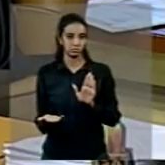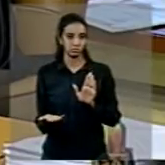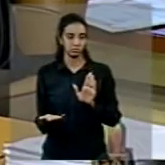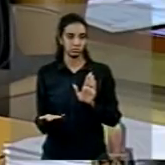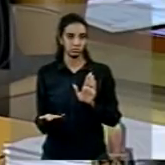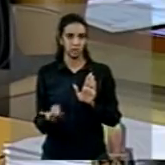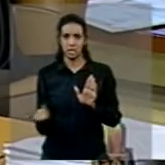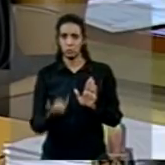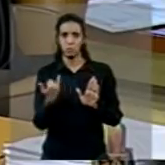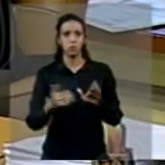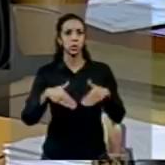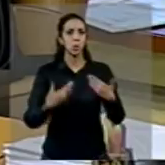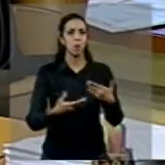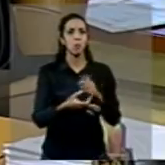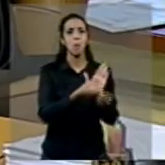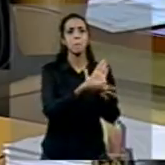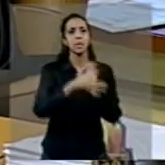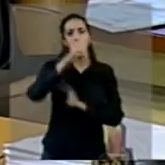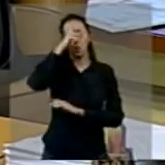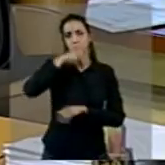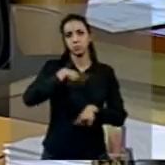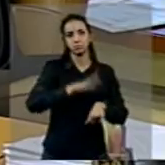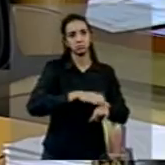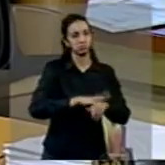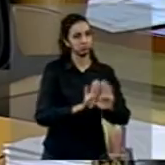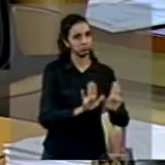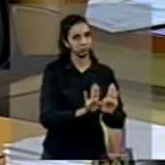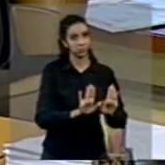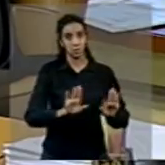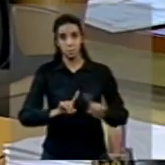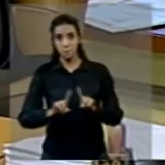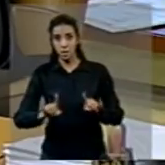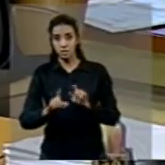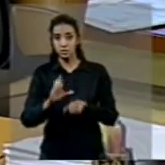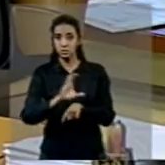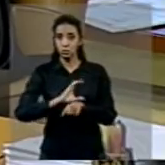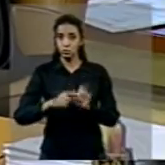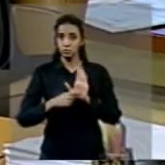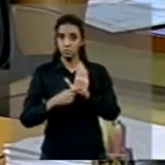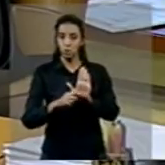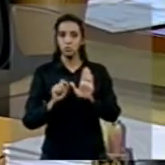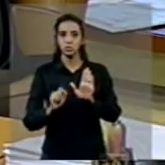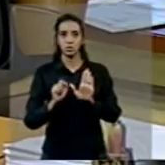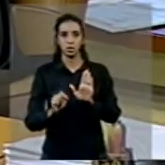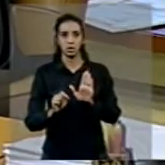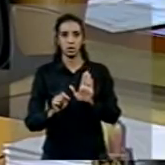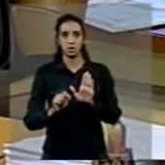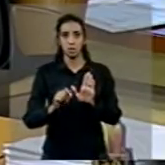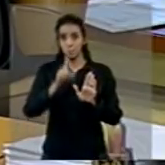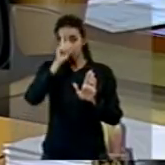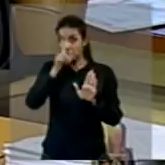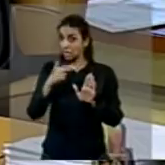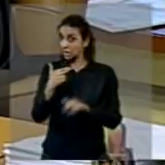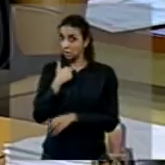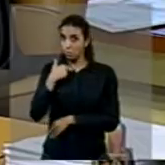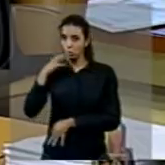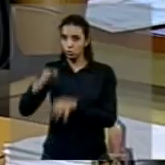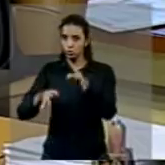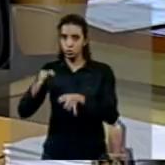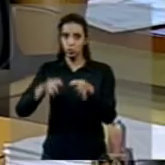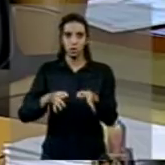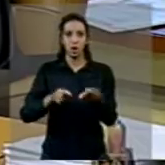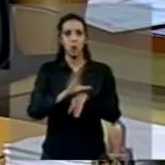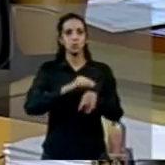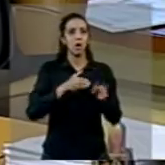compreensões pessoais que tenhamos, impede que o magistrado se desvie do texto